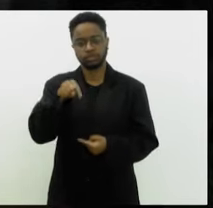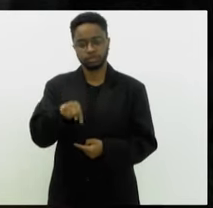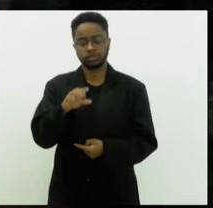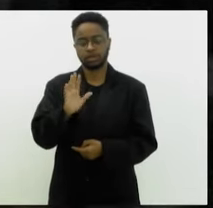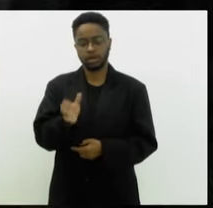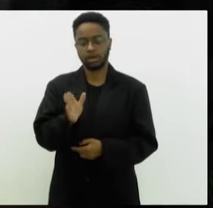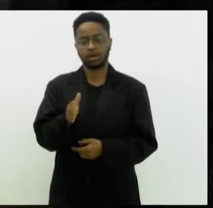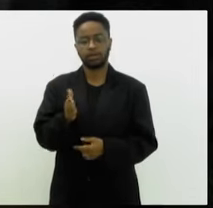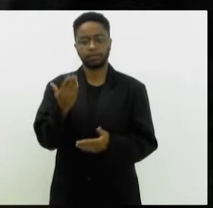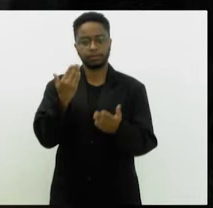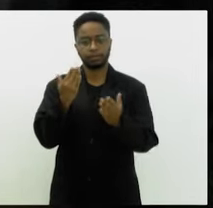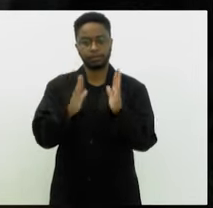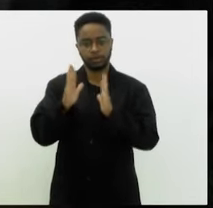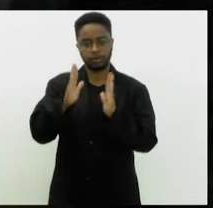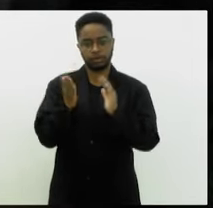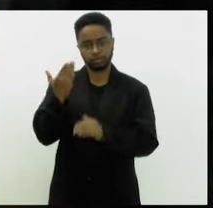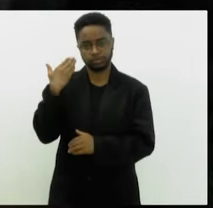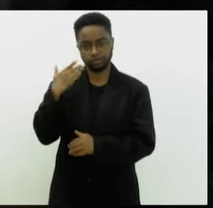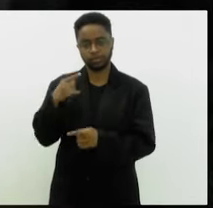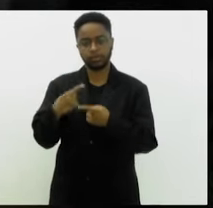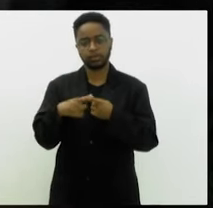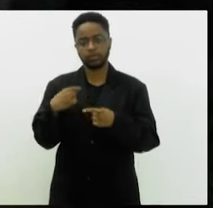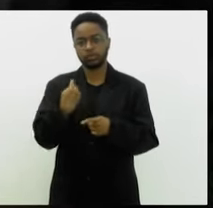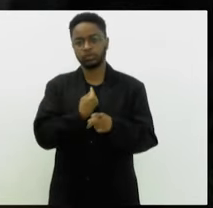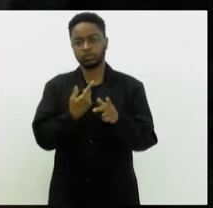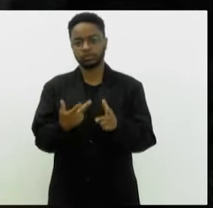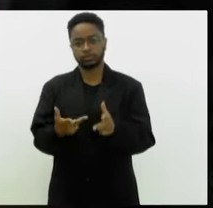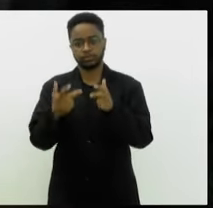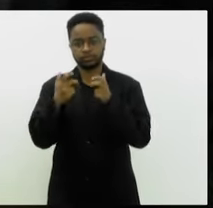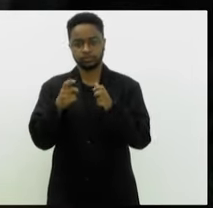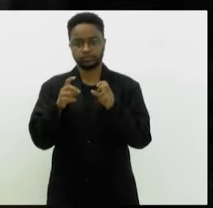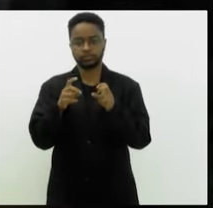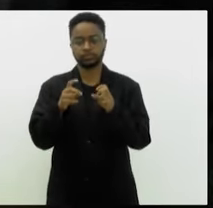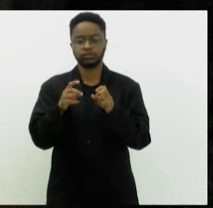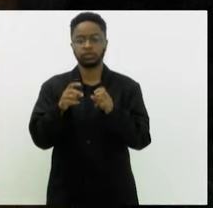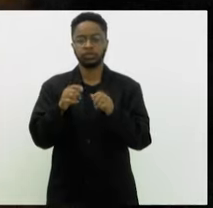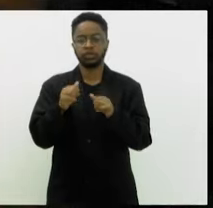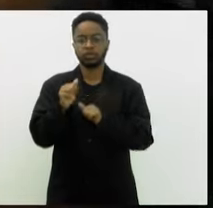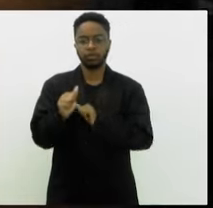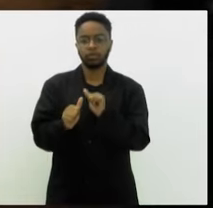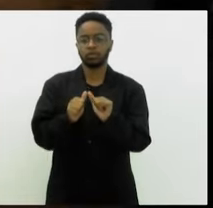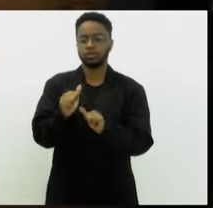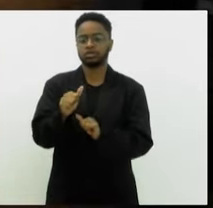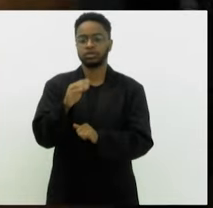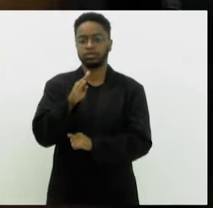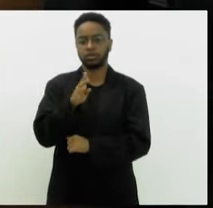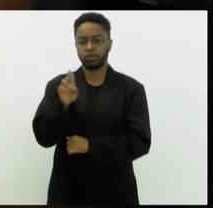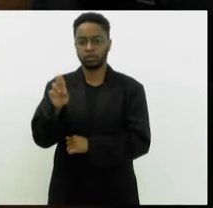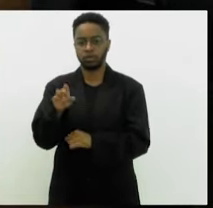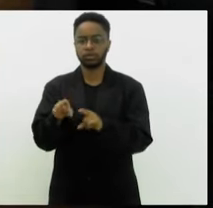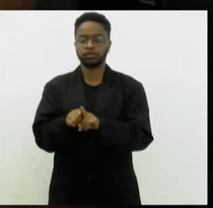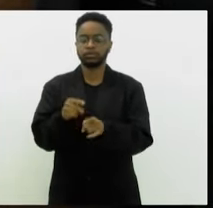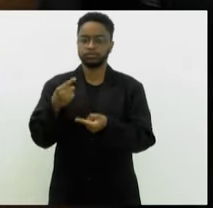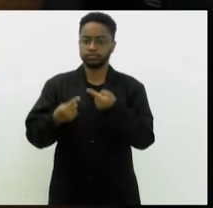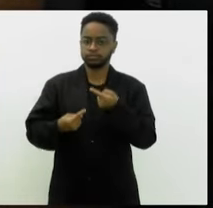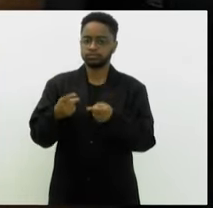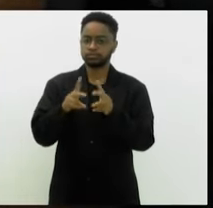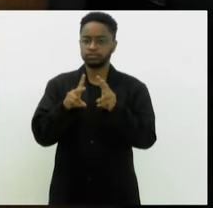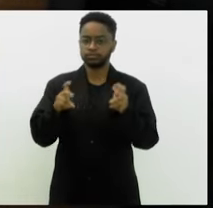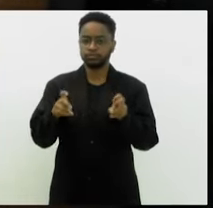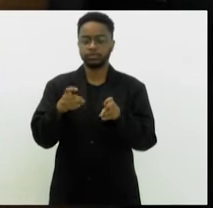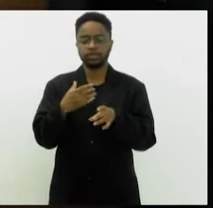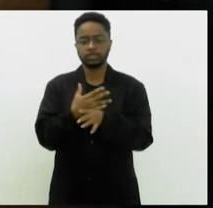legislatura passada longamente, quando a gente se deparou sobre a renovação do bilhete único e debate também sobre a definição dos municípios da